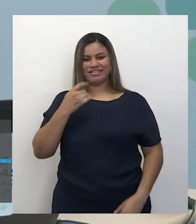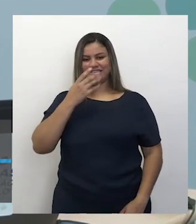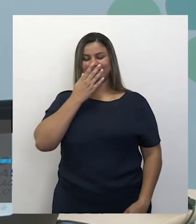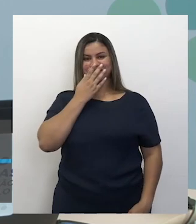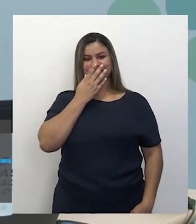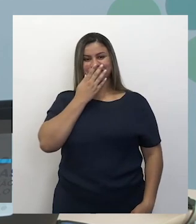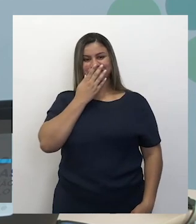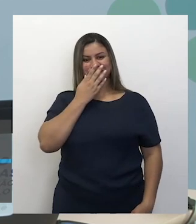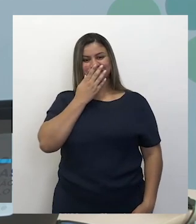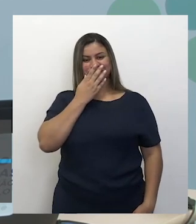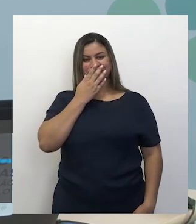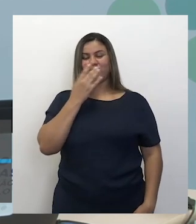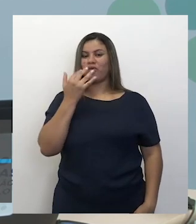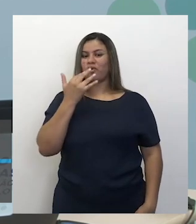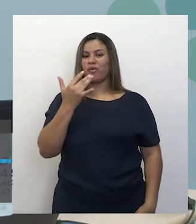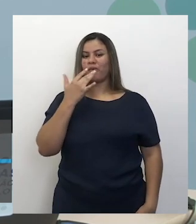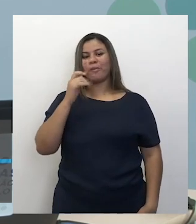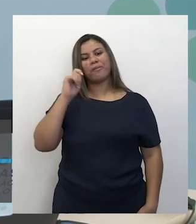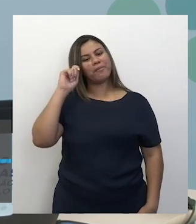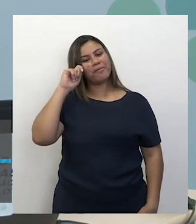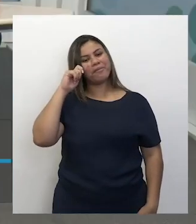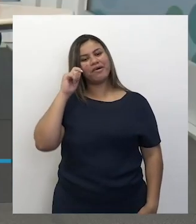O que tem de cor preta, professor?